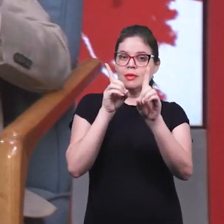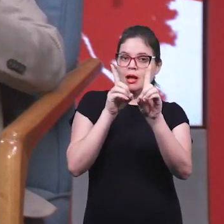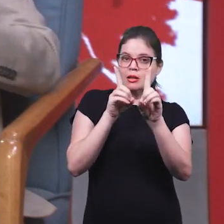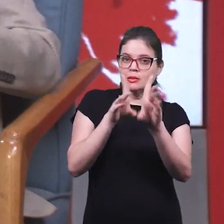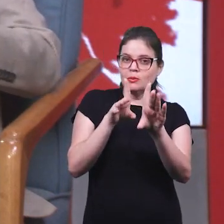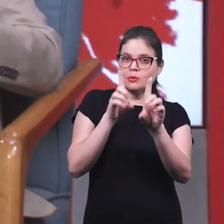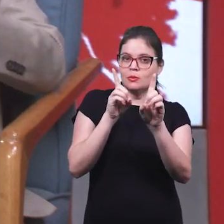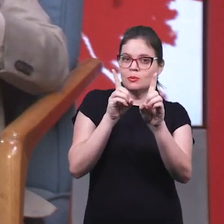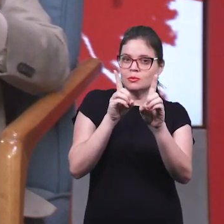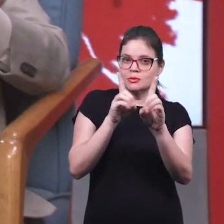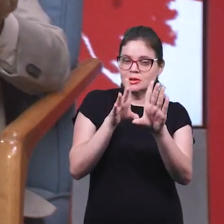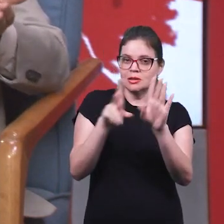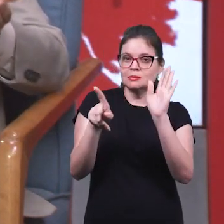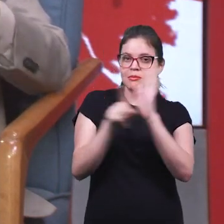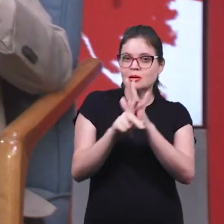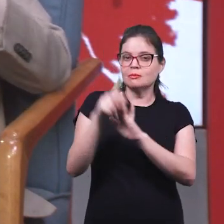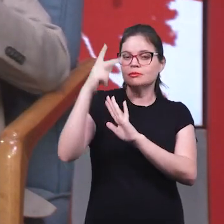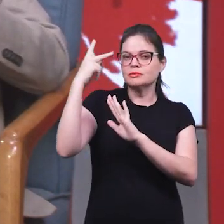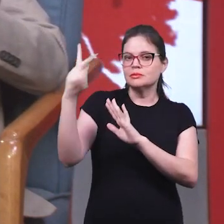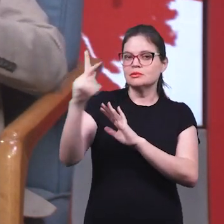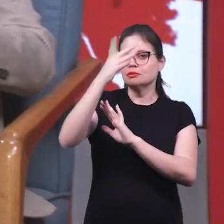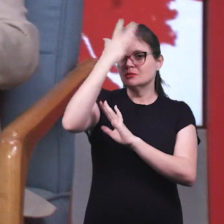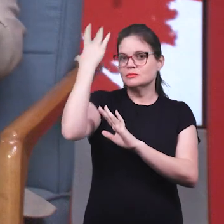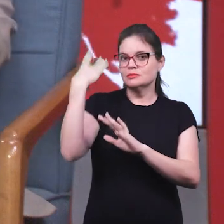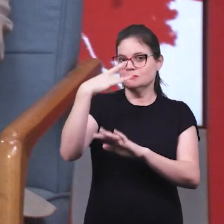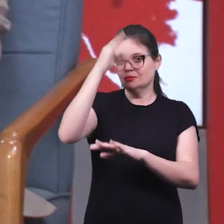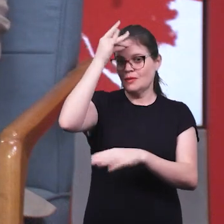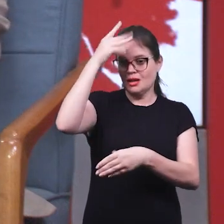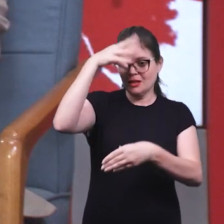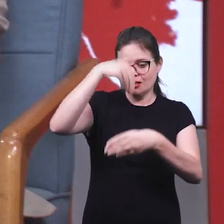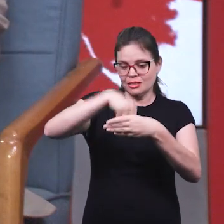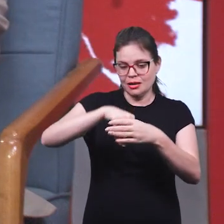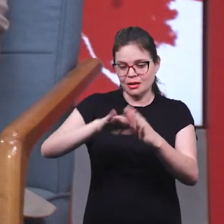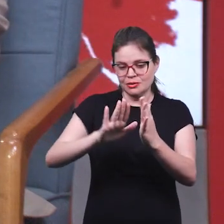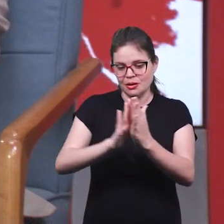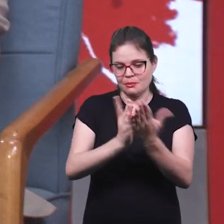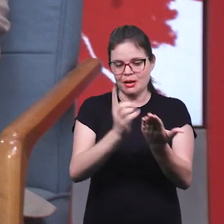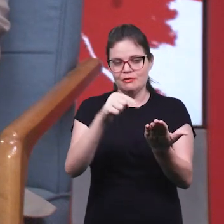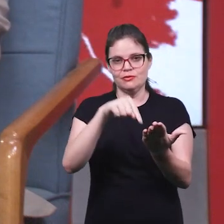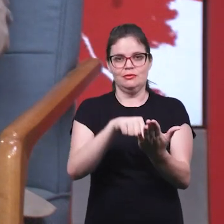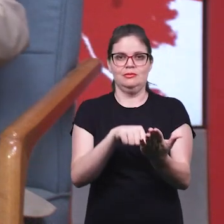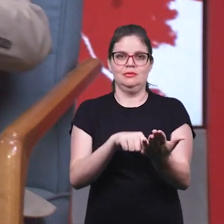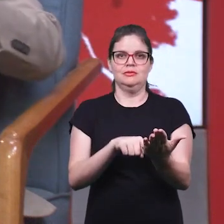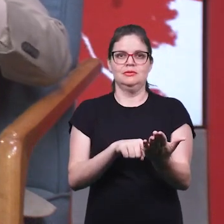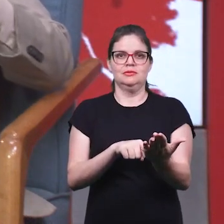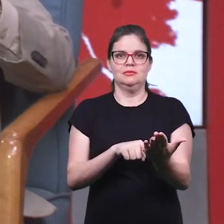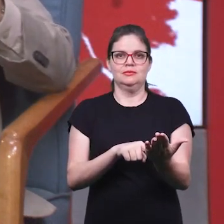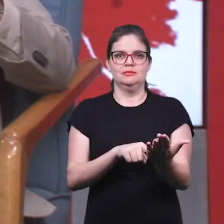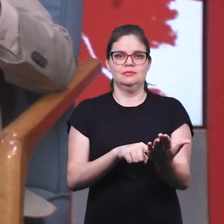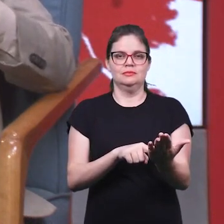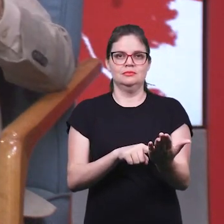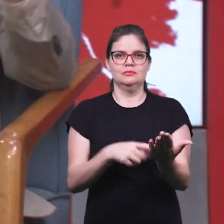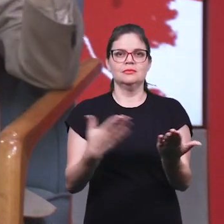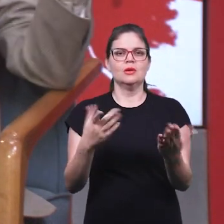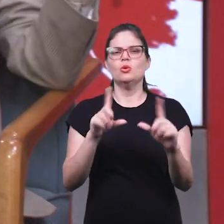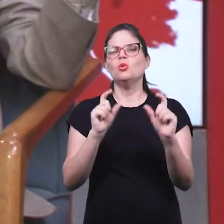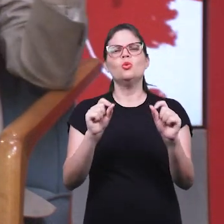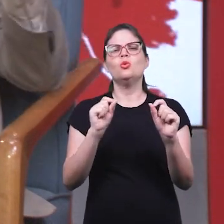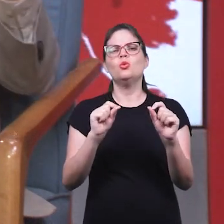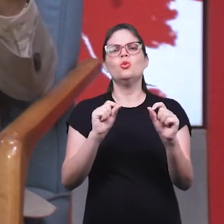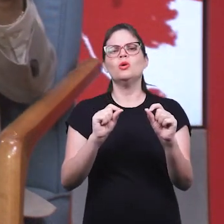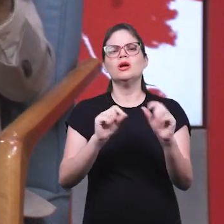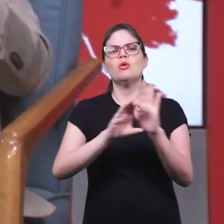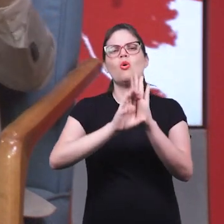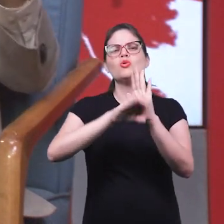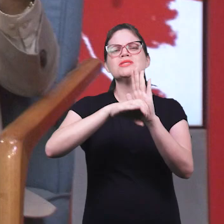A doutrina que é do Espírito, a doutrina que é bíblica. Nós não podemos falar de doutrina. Mas o